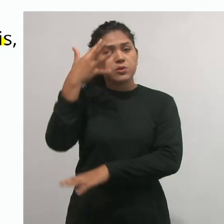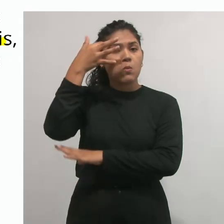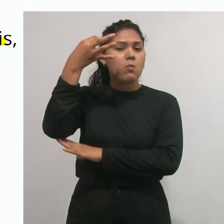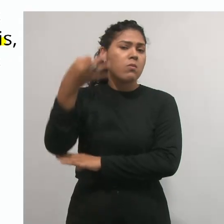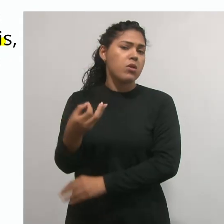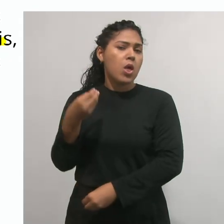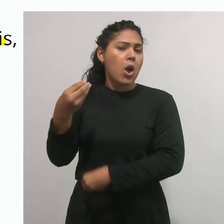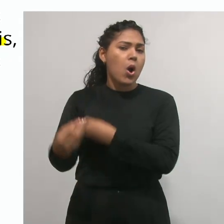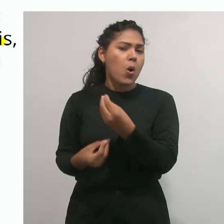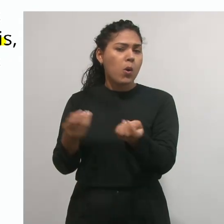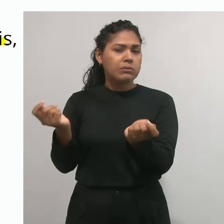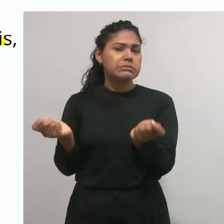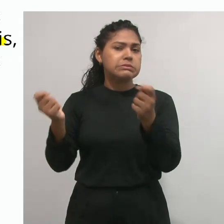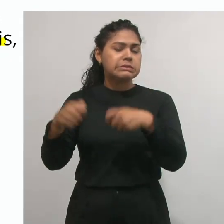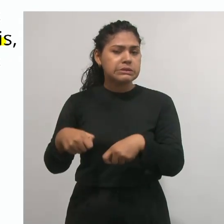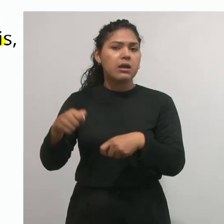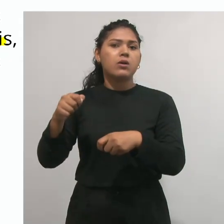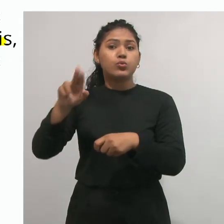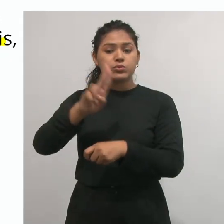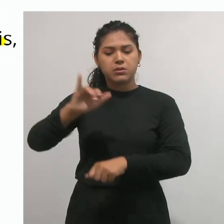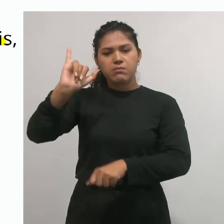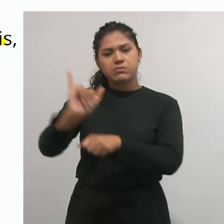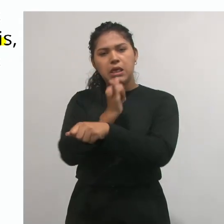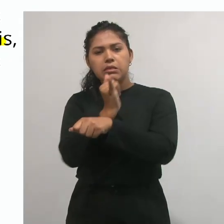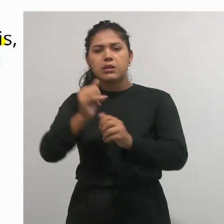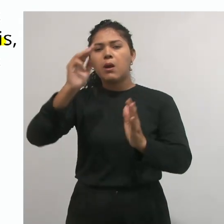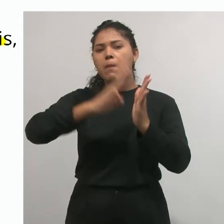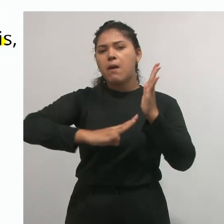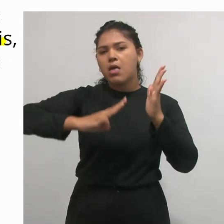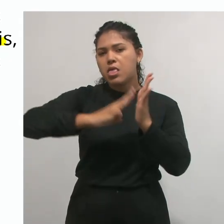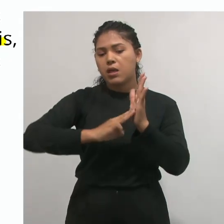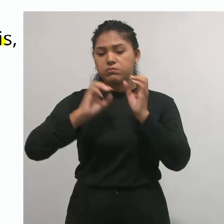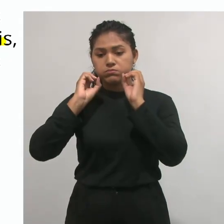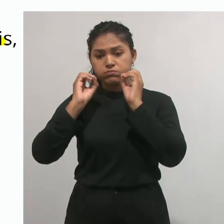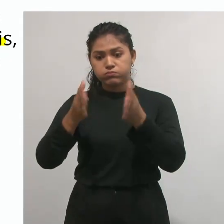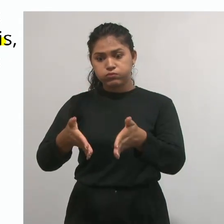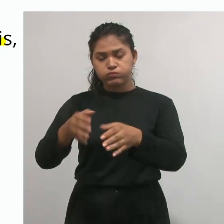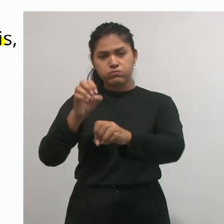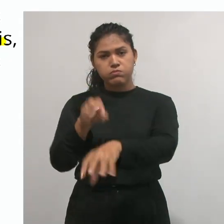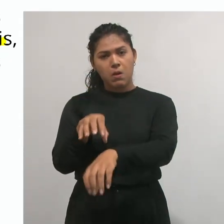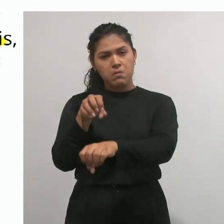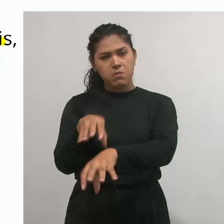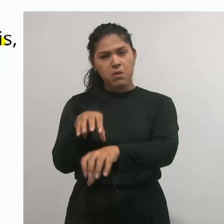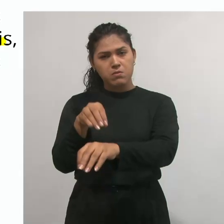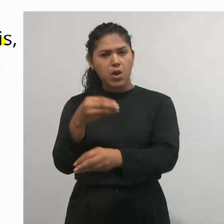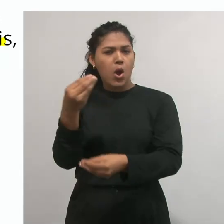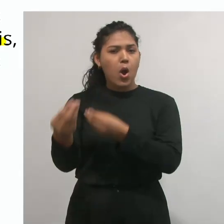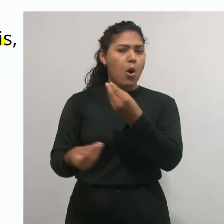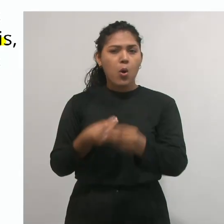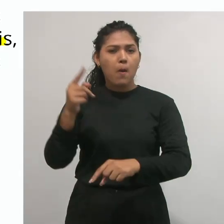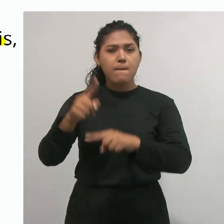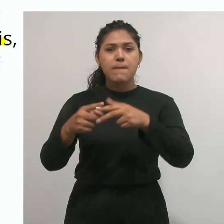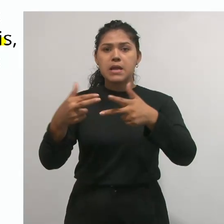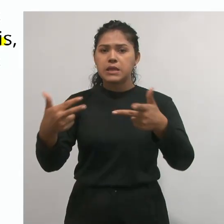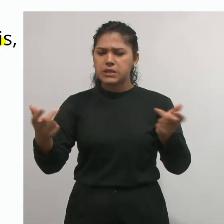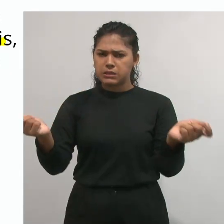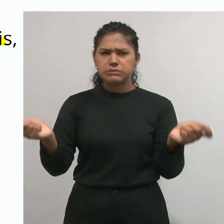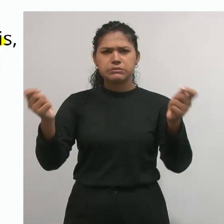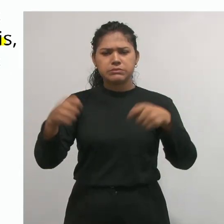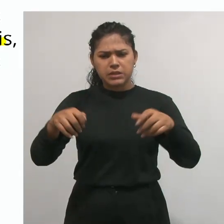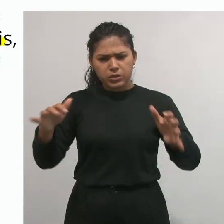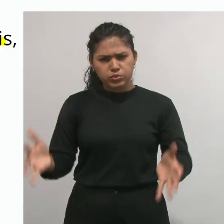pedagógicas, repensar os procedimentos de ensino, as condições em que são oferecidas